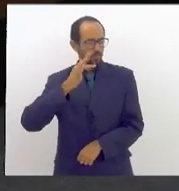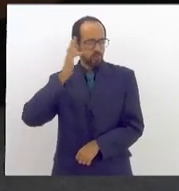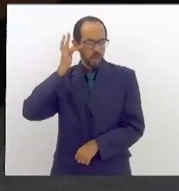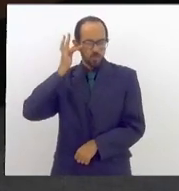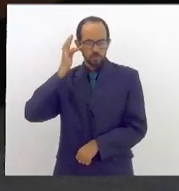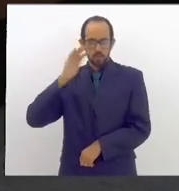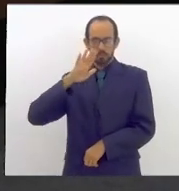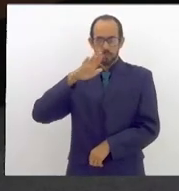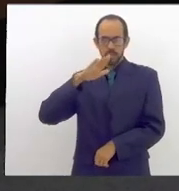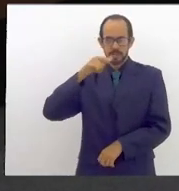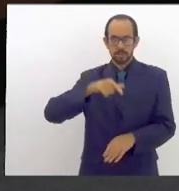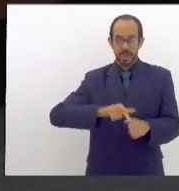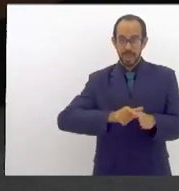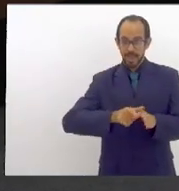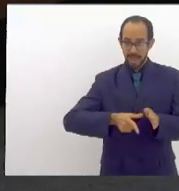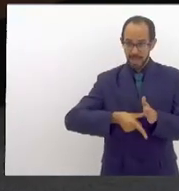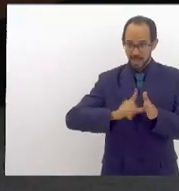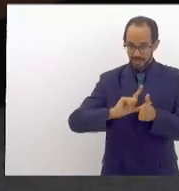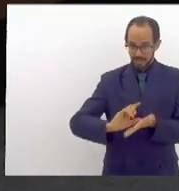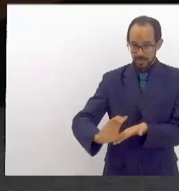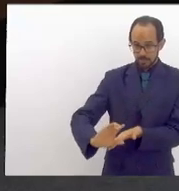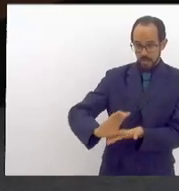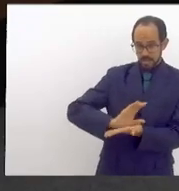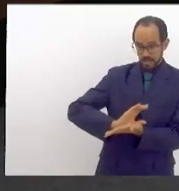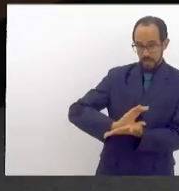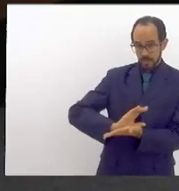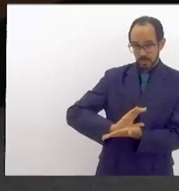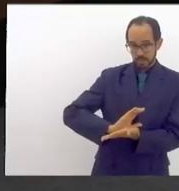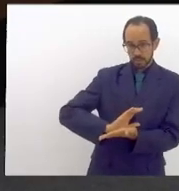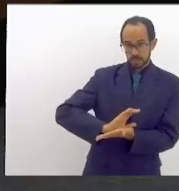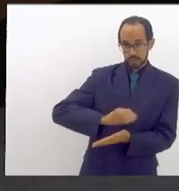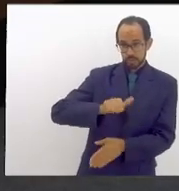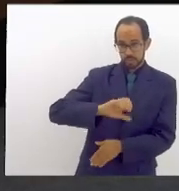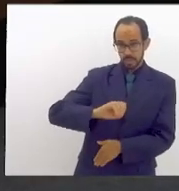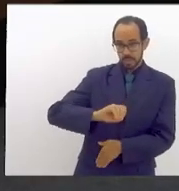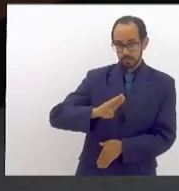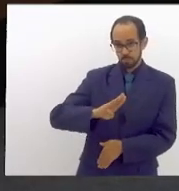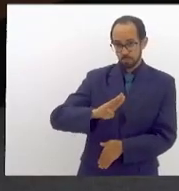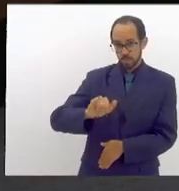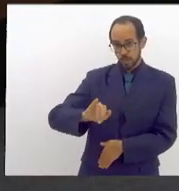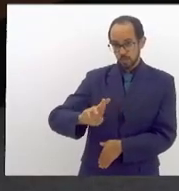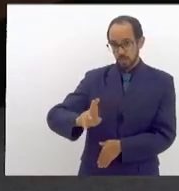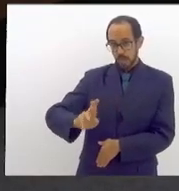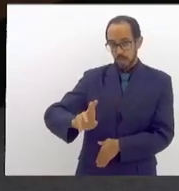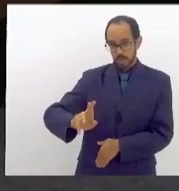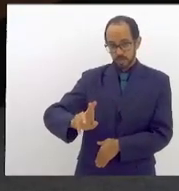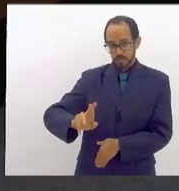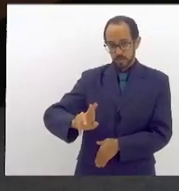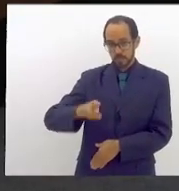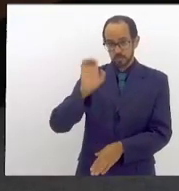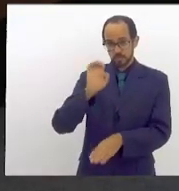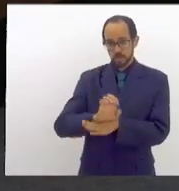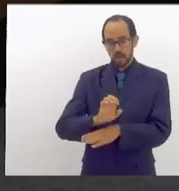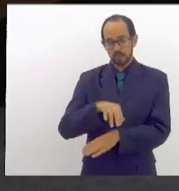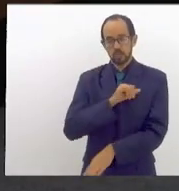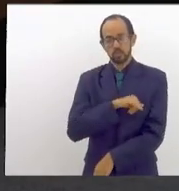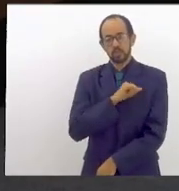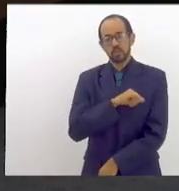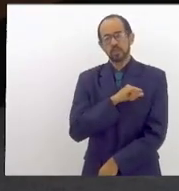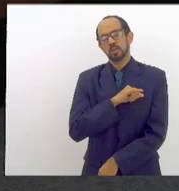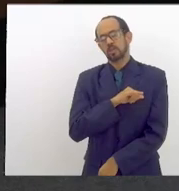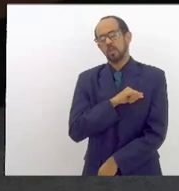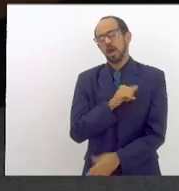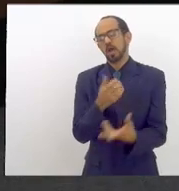antecipar a receitas da ordem de 10 bilhões de reais o estado do Rio de Janeiro assumiu um compromisso